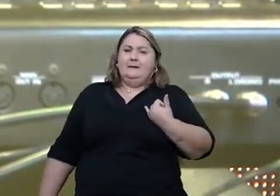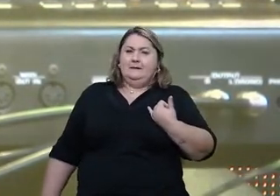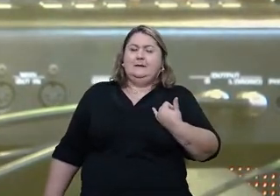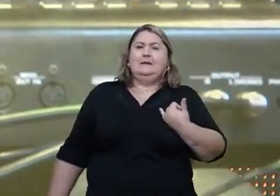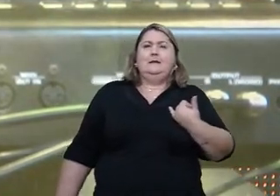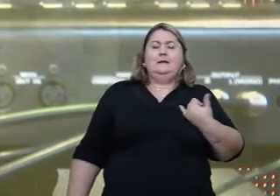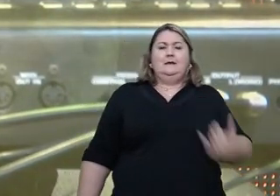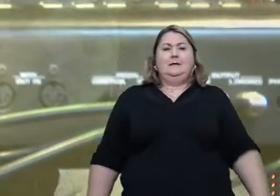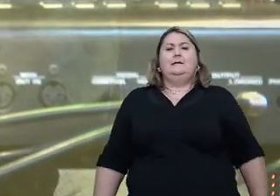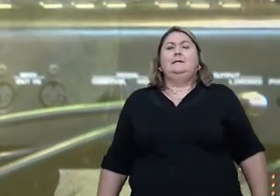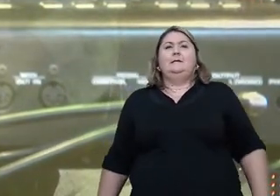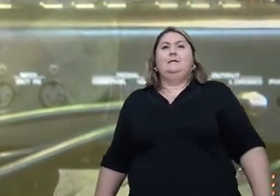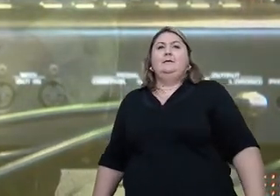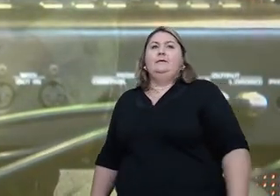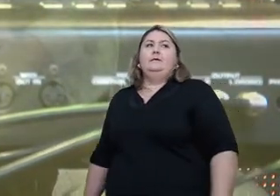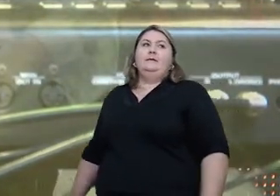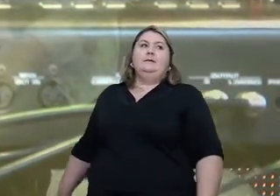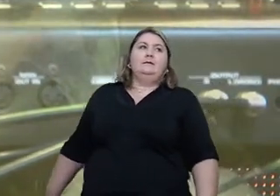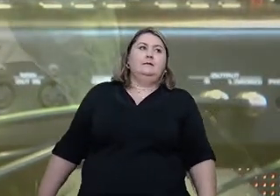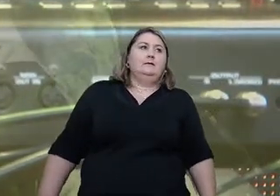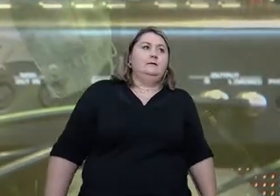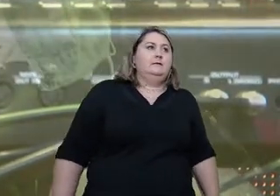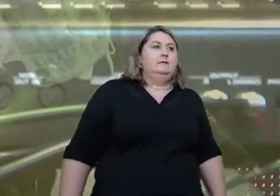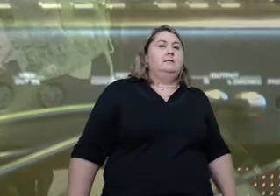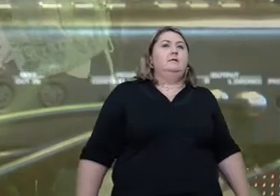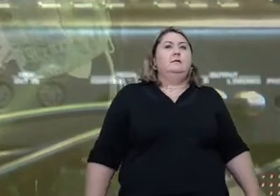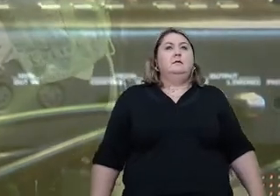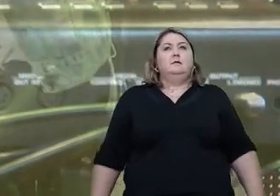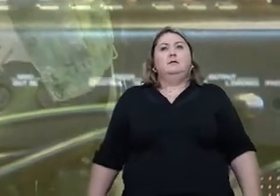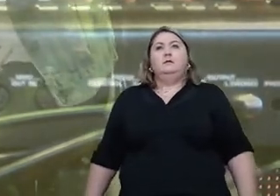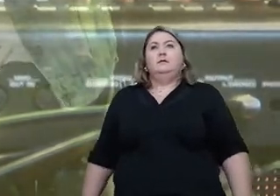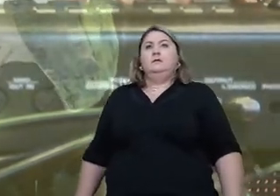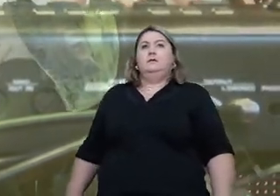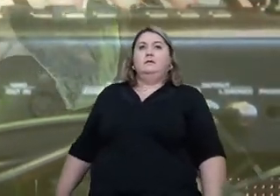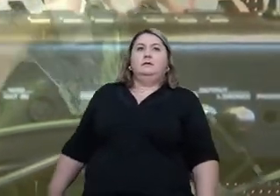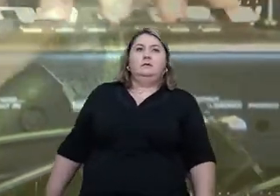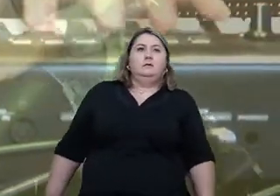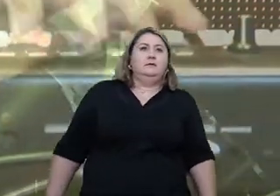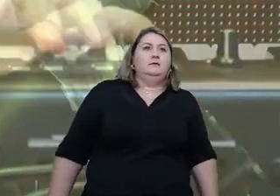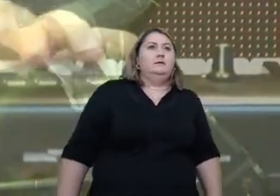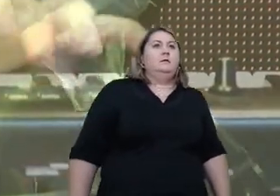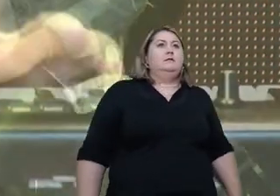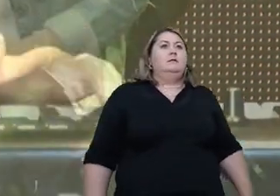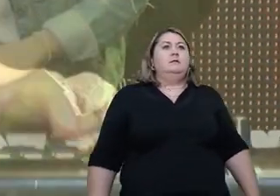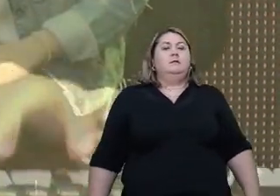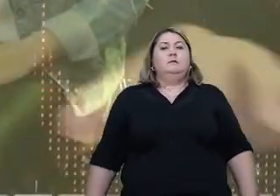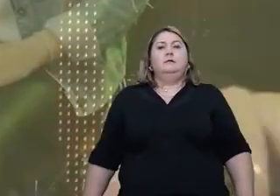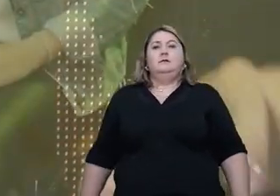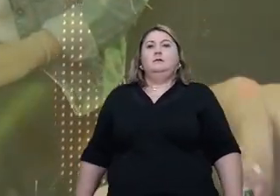mandou me avisar. Canta em casa com a gente, vai.